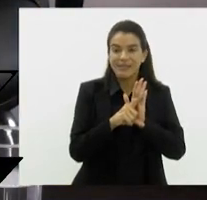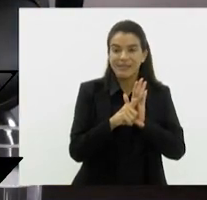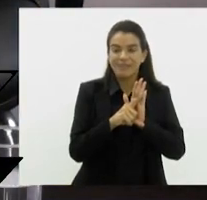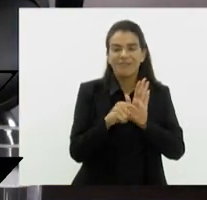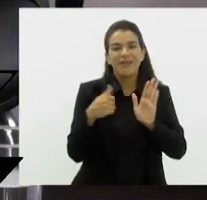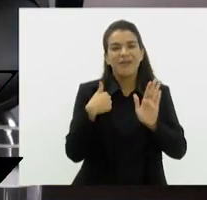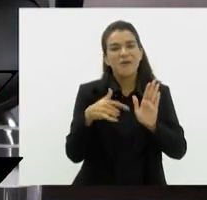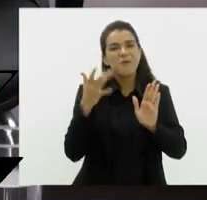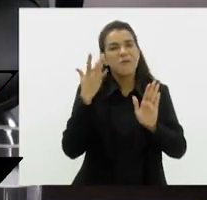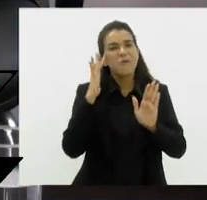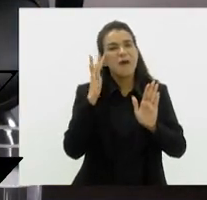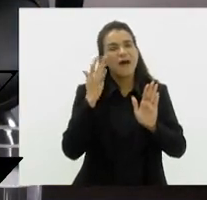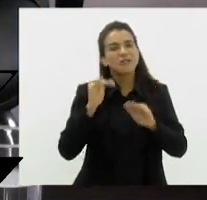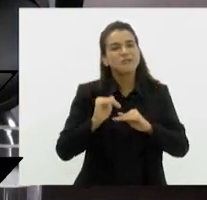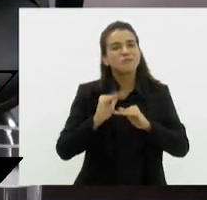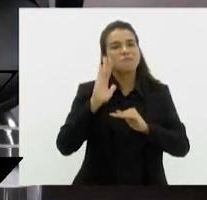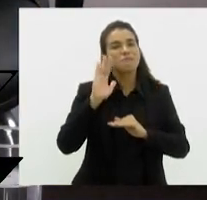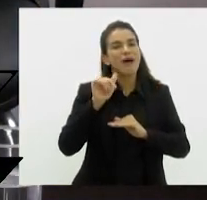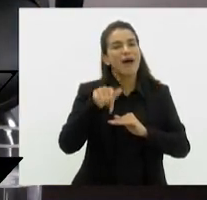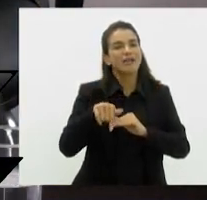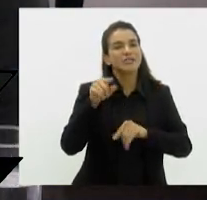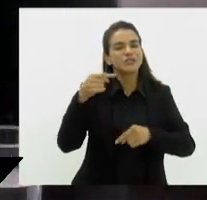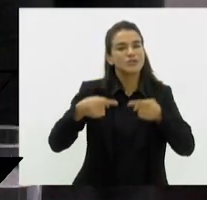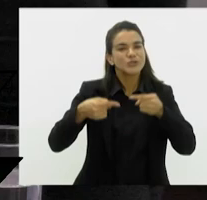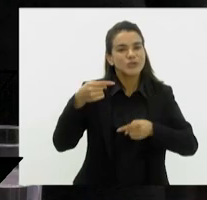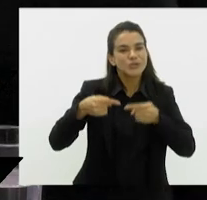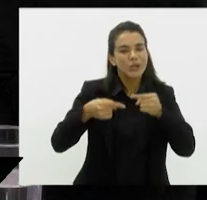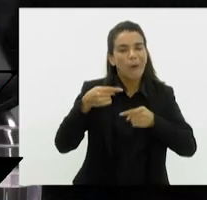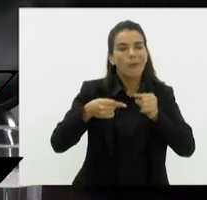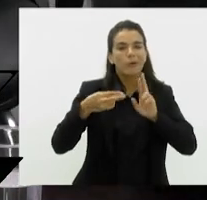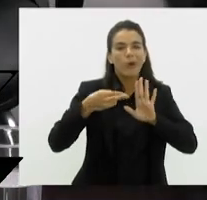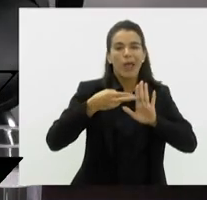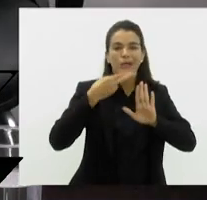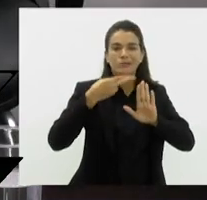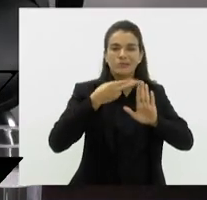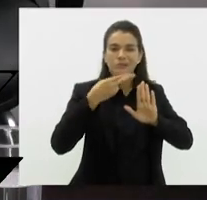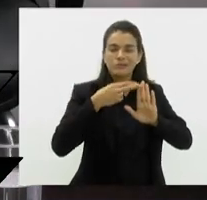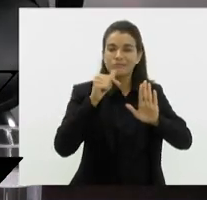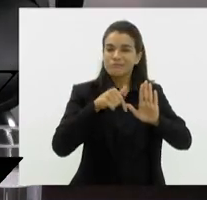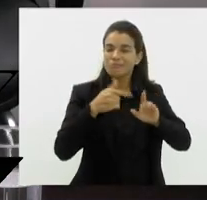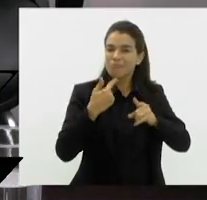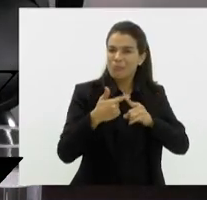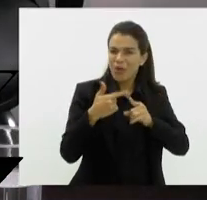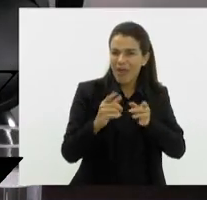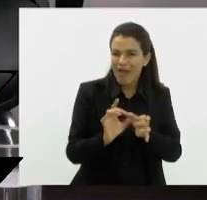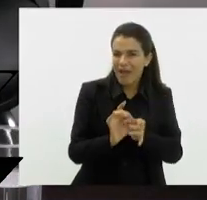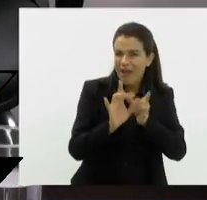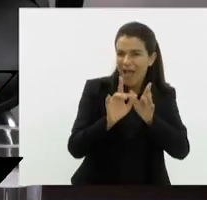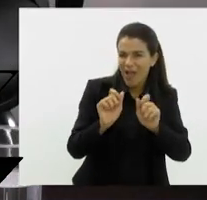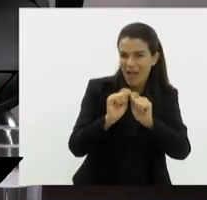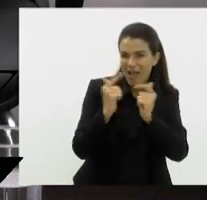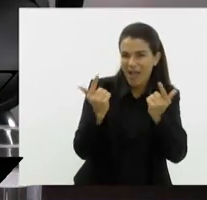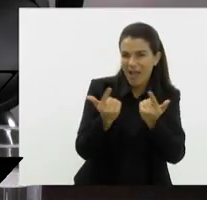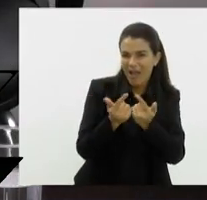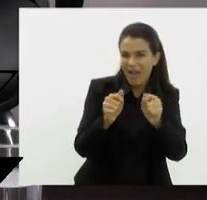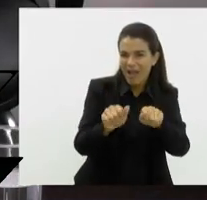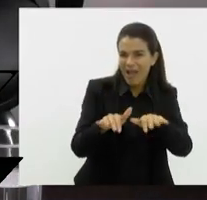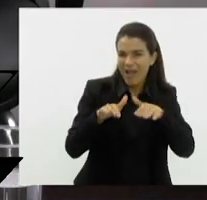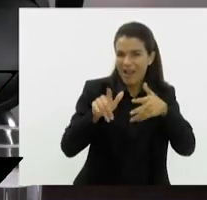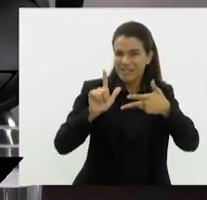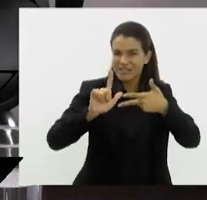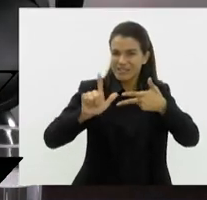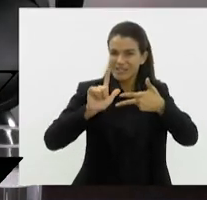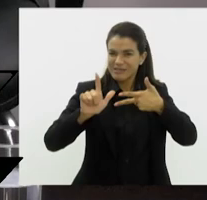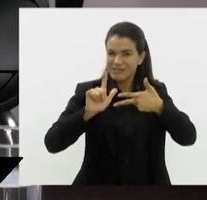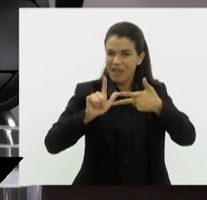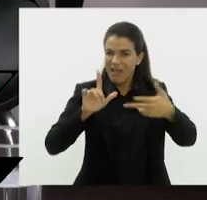Eu acho que seria mais objeto de projeto de resolução, porque autorizando a Assembleia Legislativa a